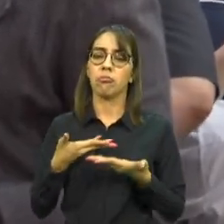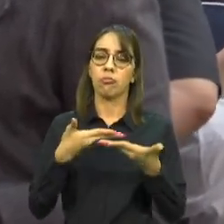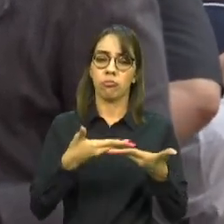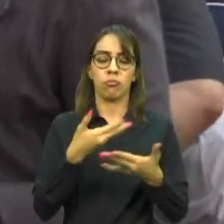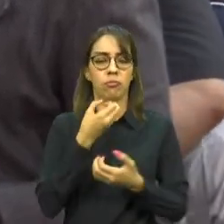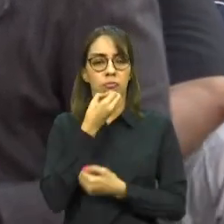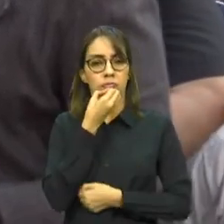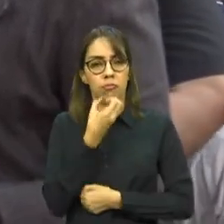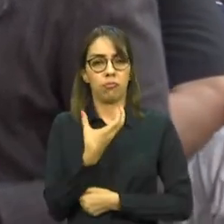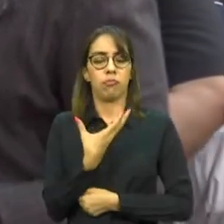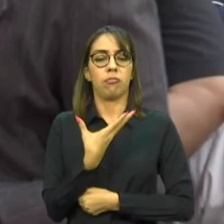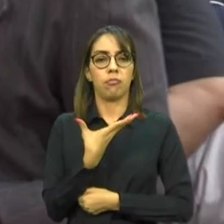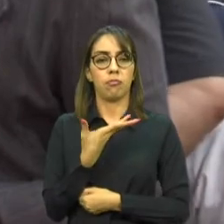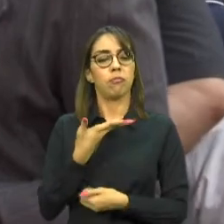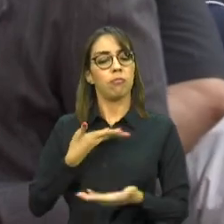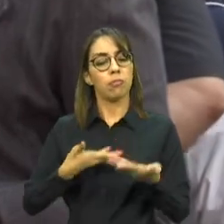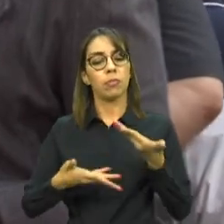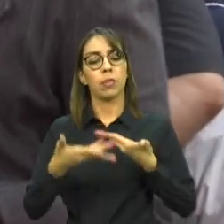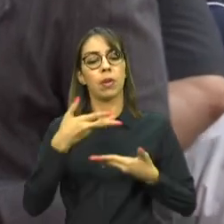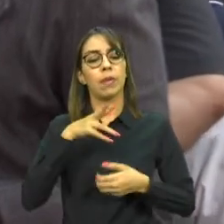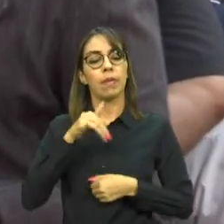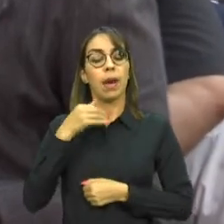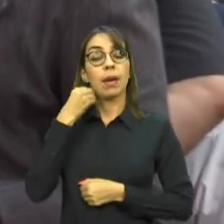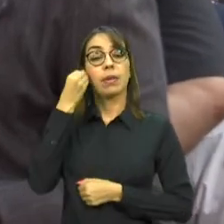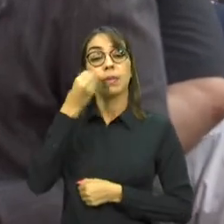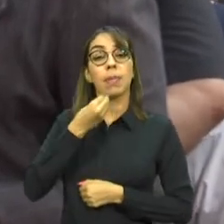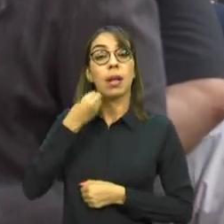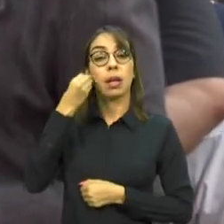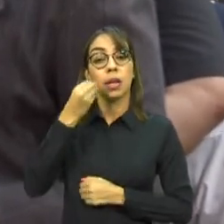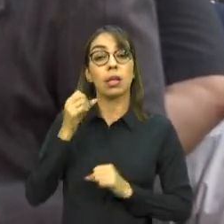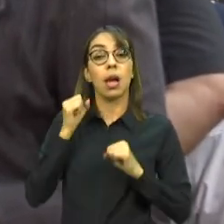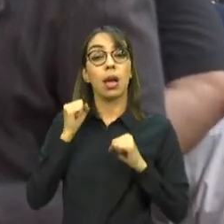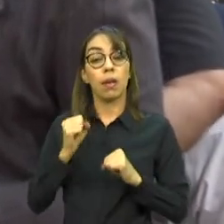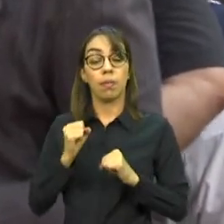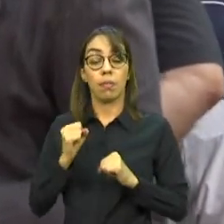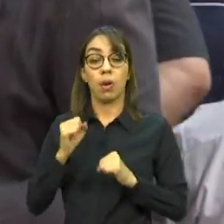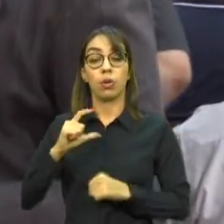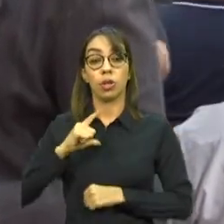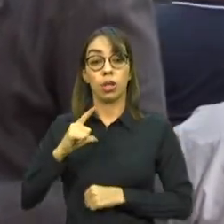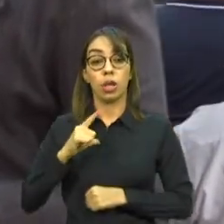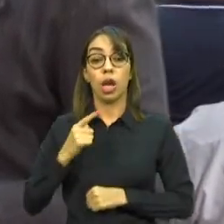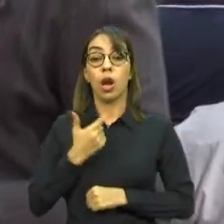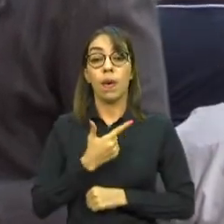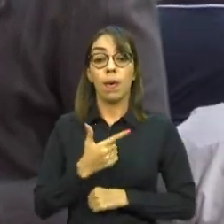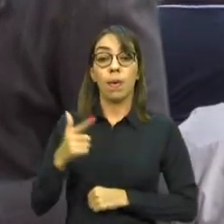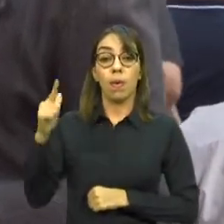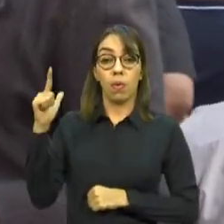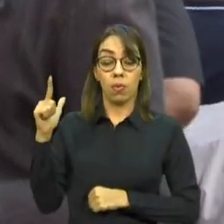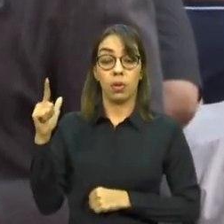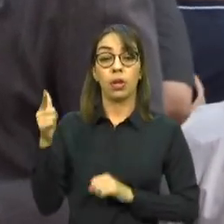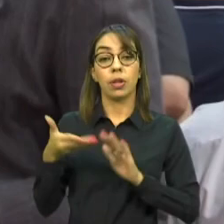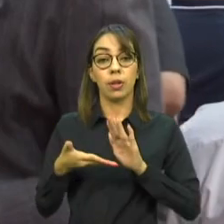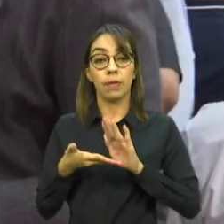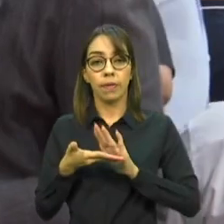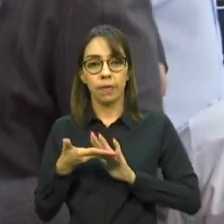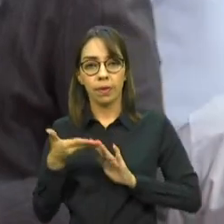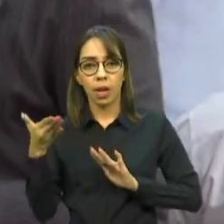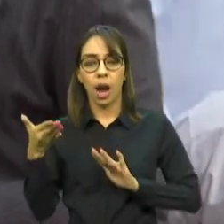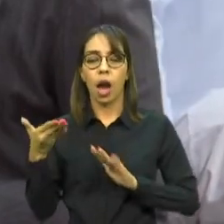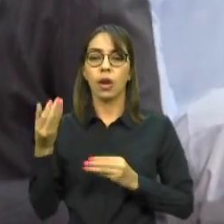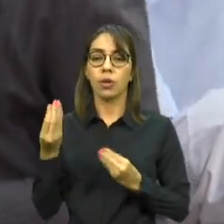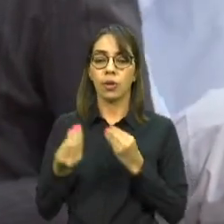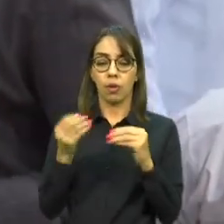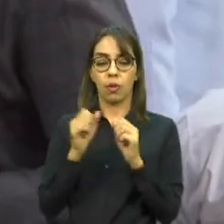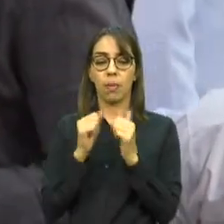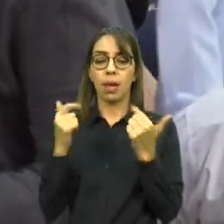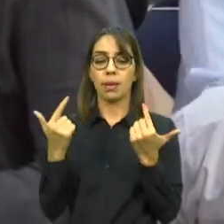dar essa experiência para que a gente possa, a partir das próximas sessões itinerantes, poder desenvolver melhor ainda o